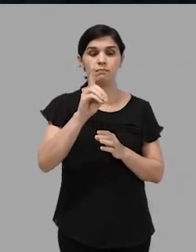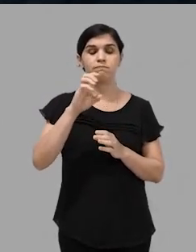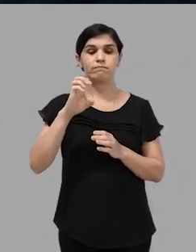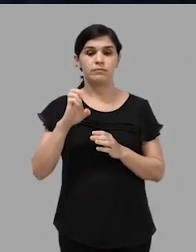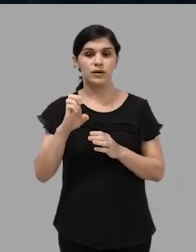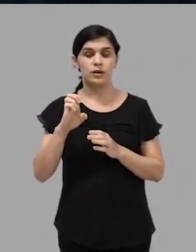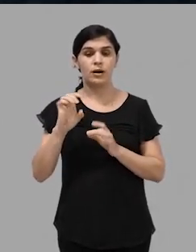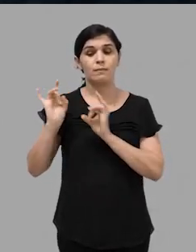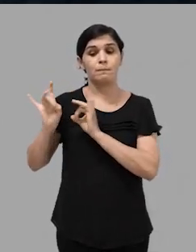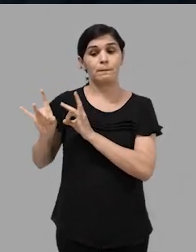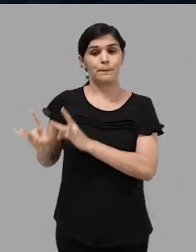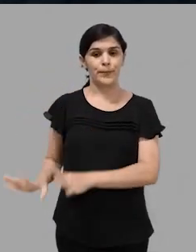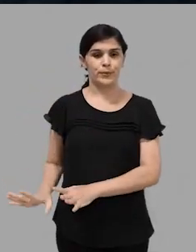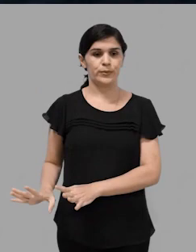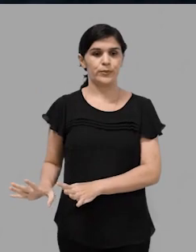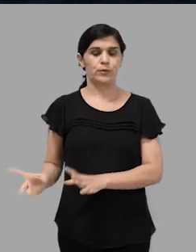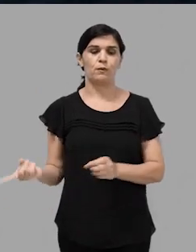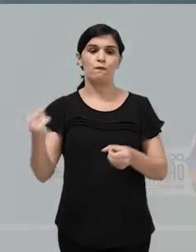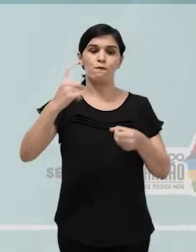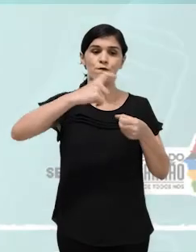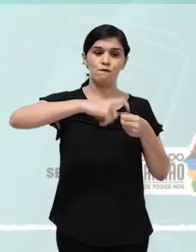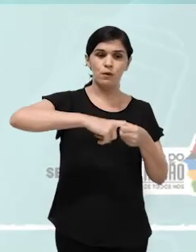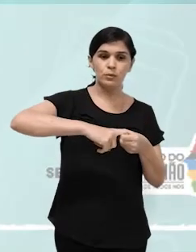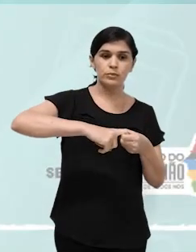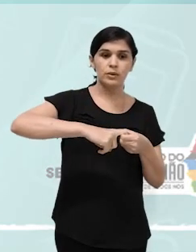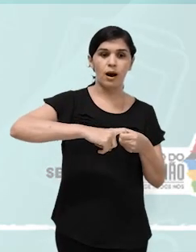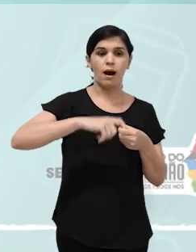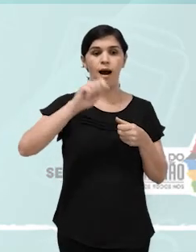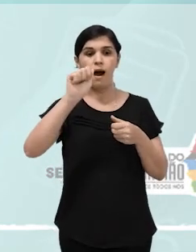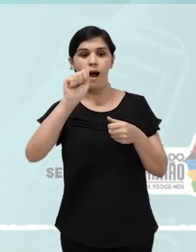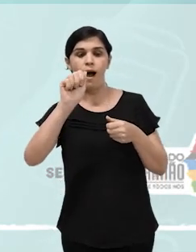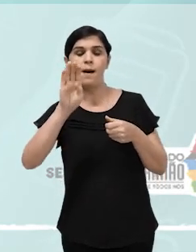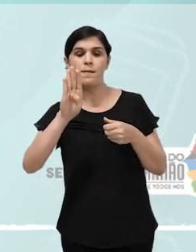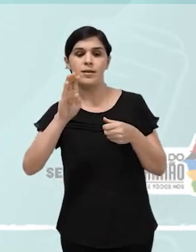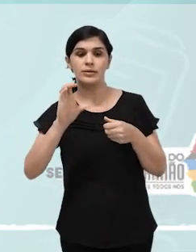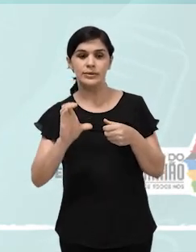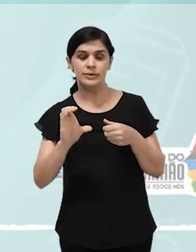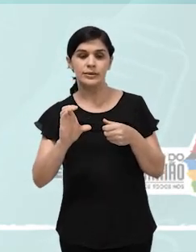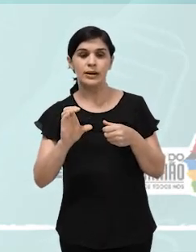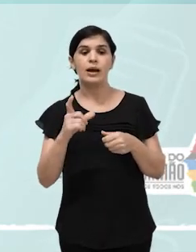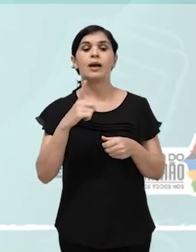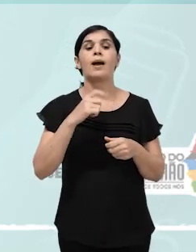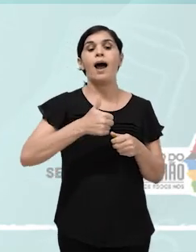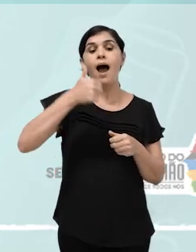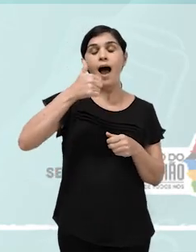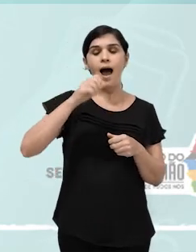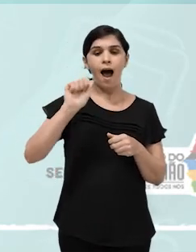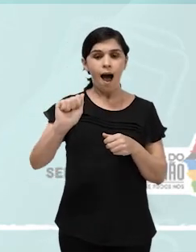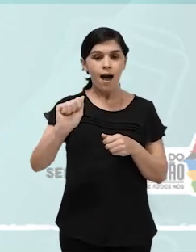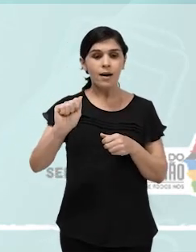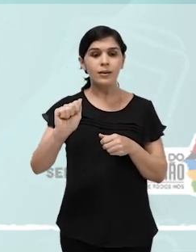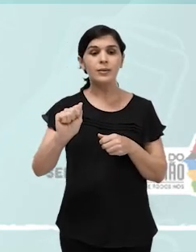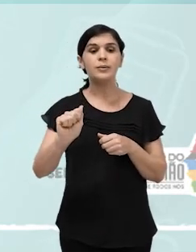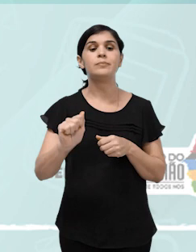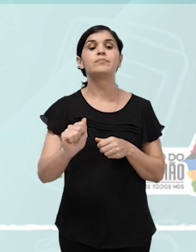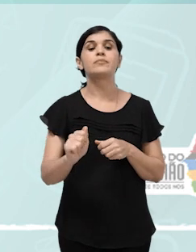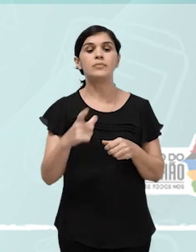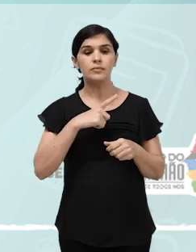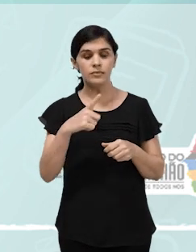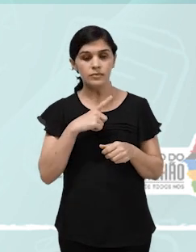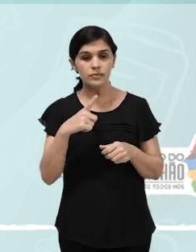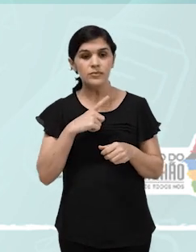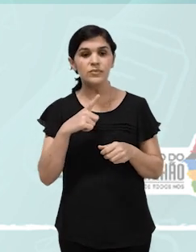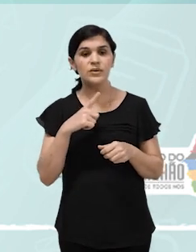descartem, né? Vamos voltar para anterior. Existe a expressão de um sentimento feminino apesar de serem escritas por homens? Verdadeiro,